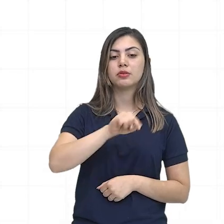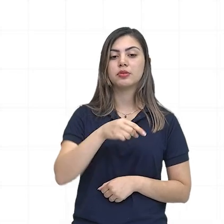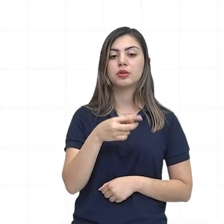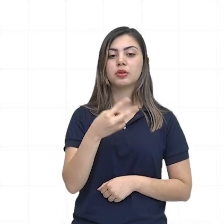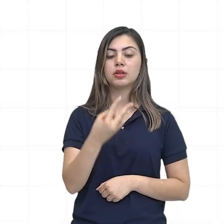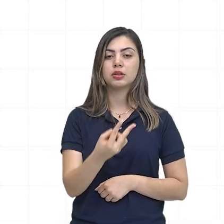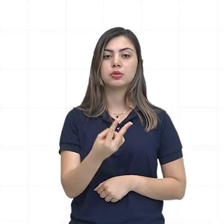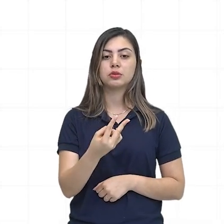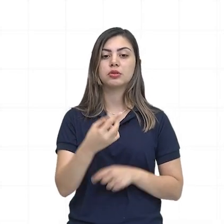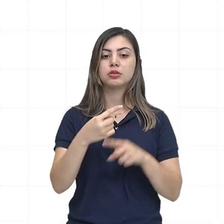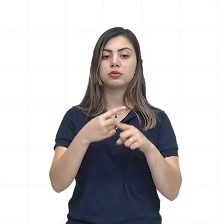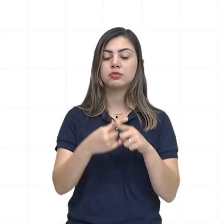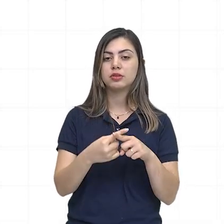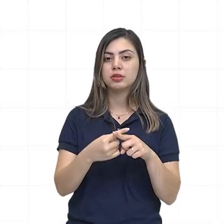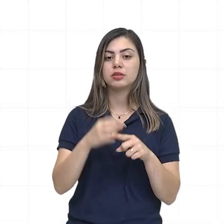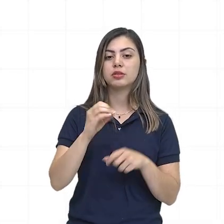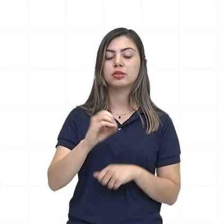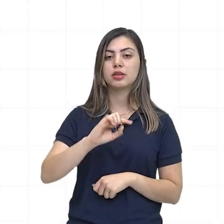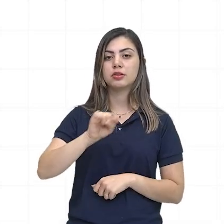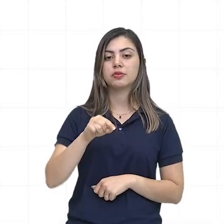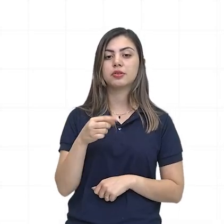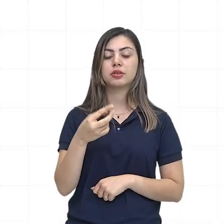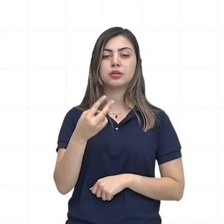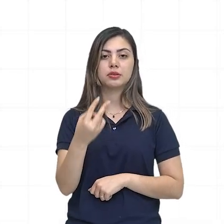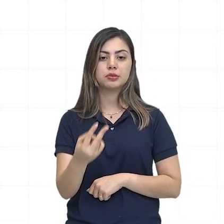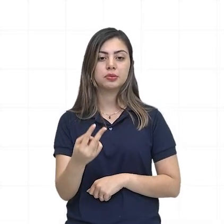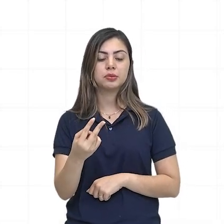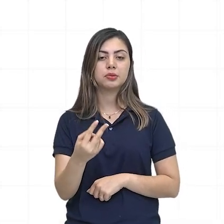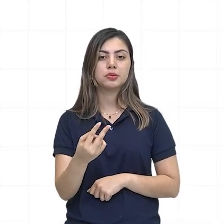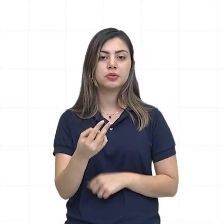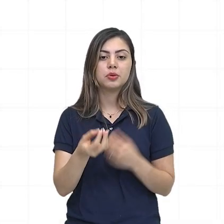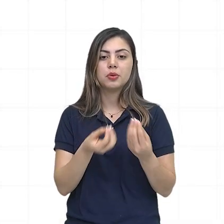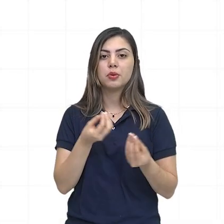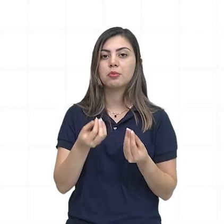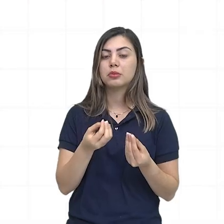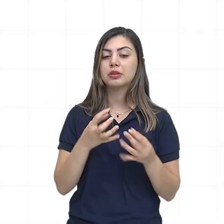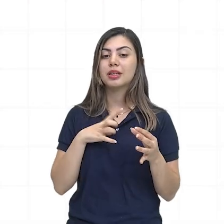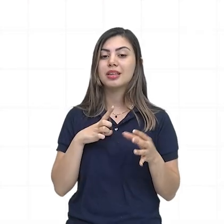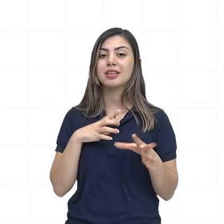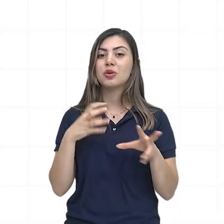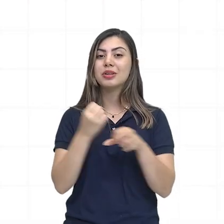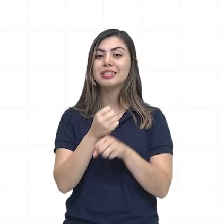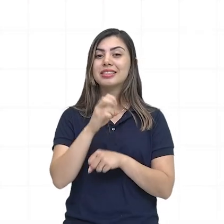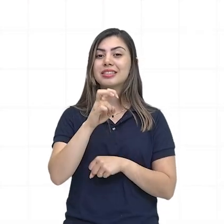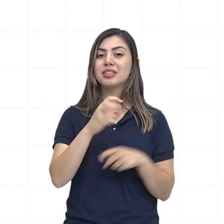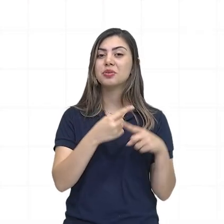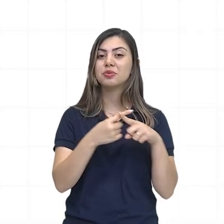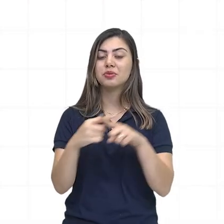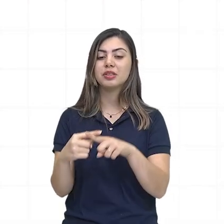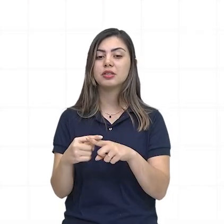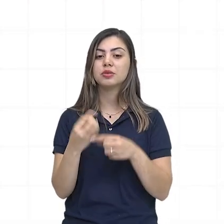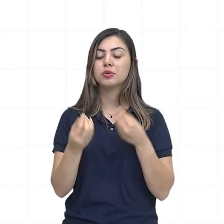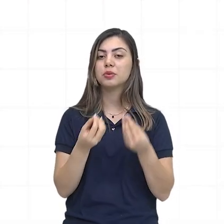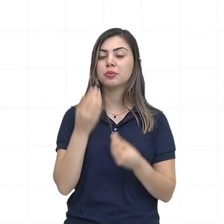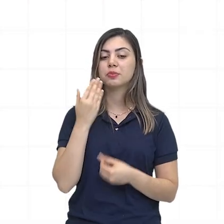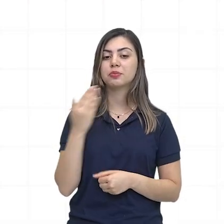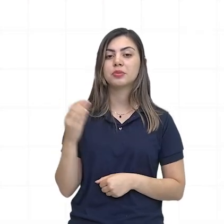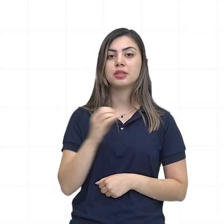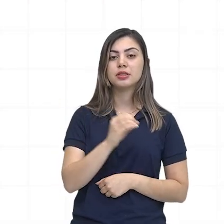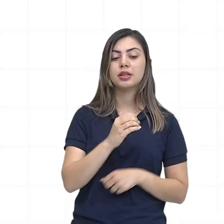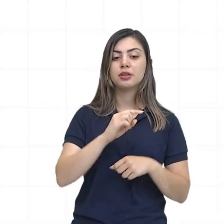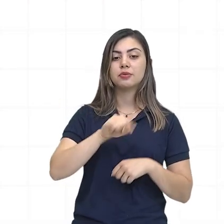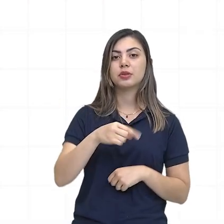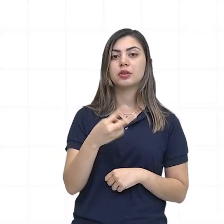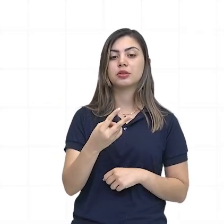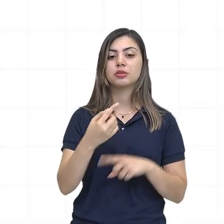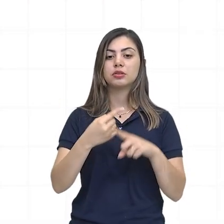vai ser multiplicada por ela mesma 5 vezes. Olha. Então, 0,2 vezes 0,2